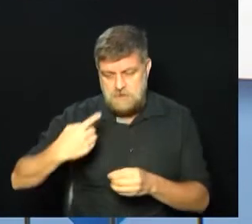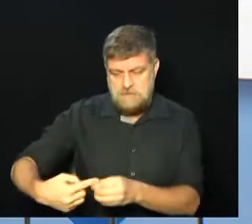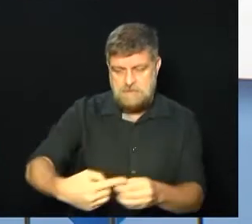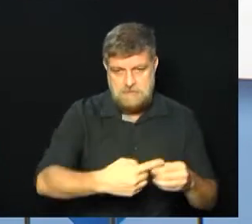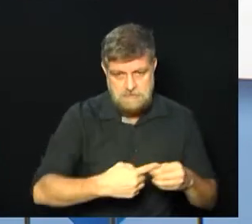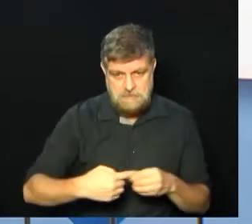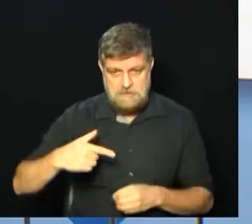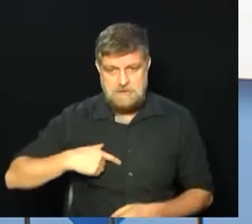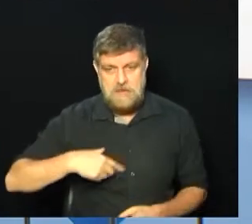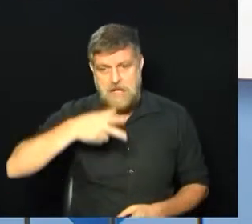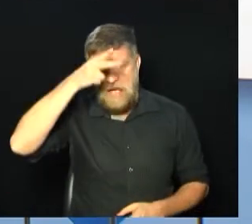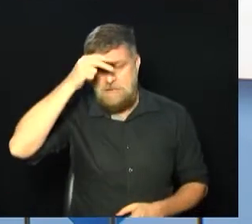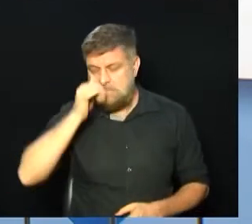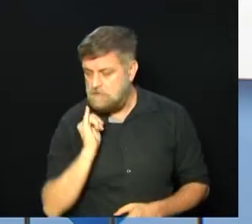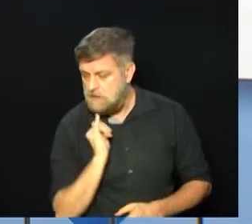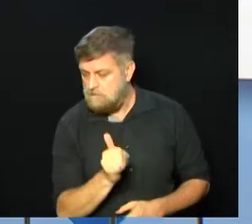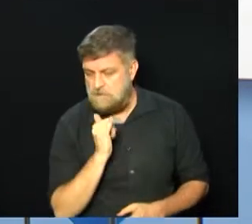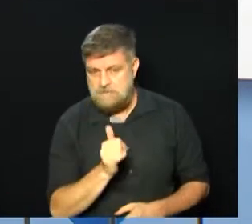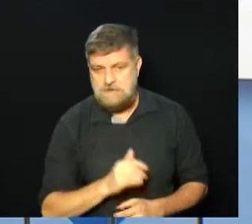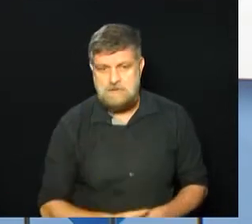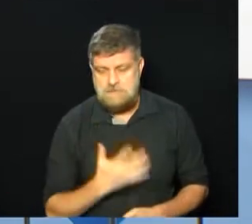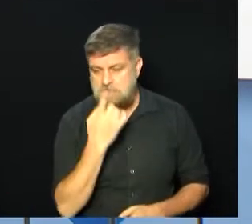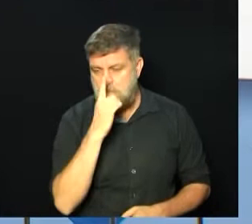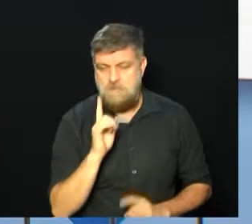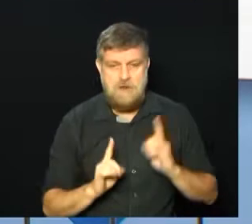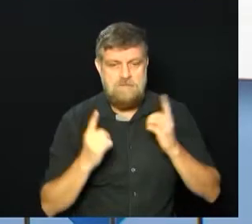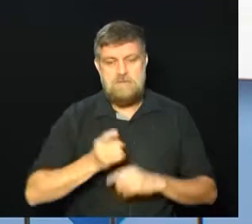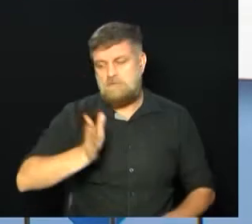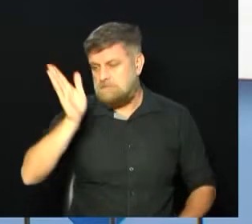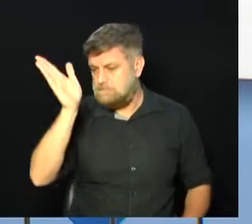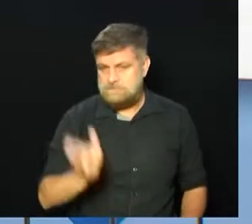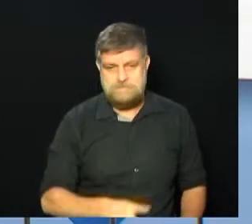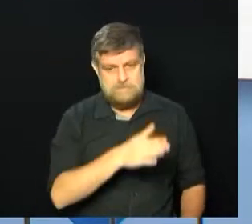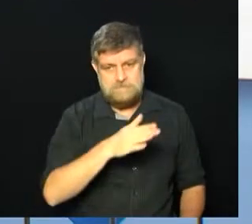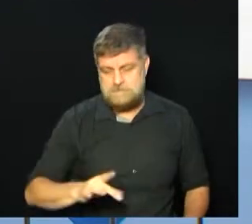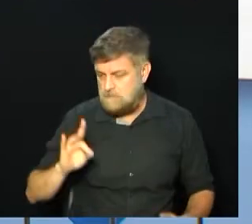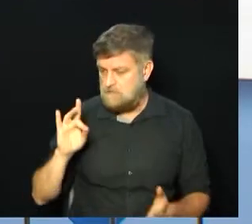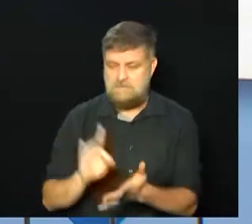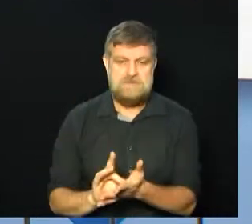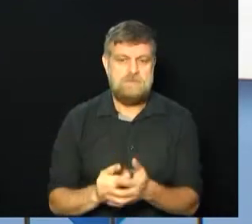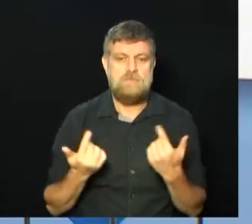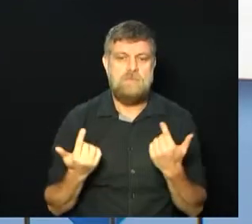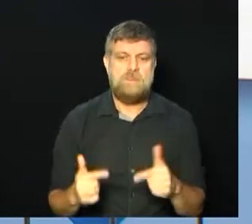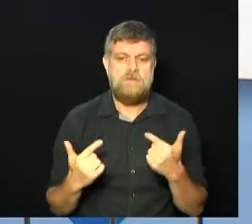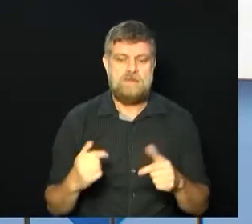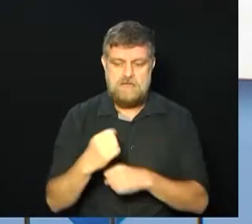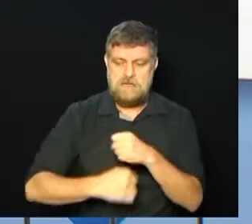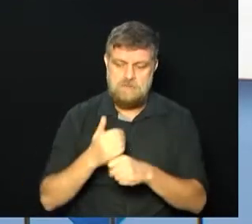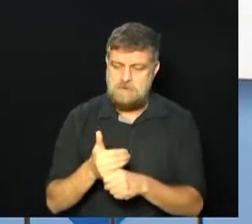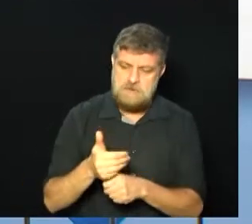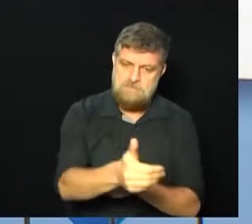Campinas a prefeitura informa que não vai mais promover o carnaval oficial da cidade em